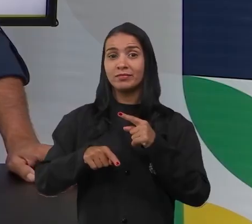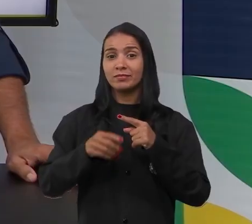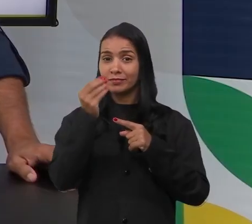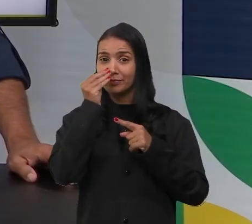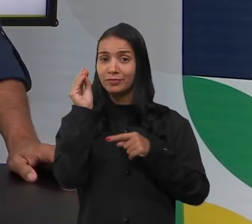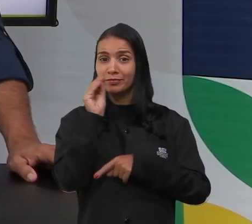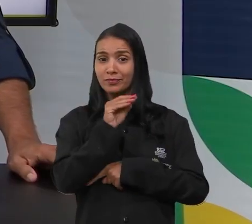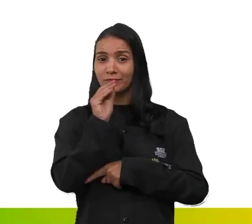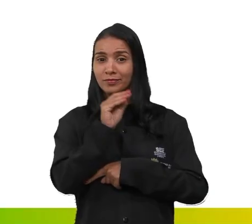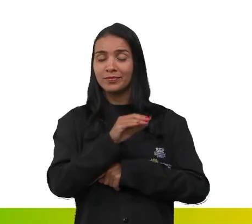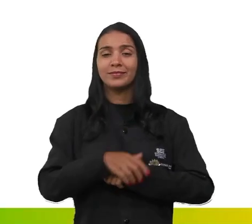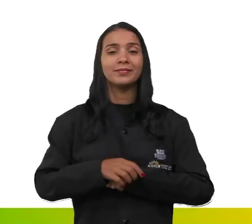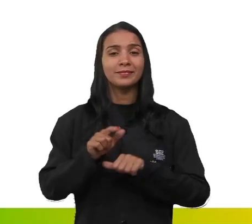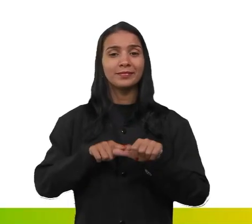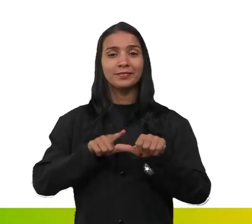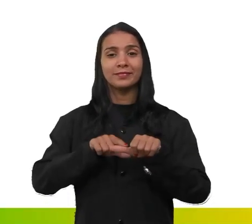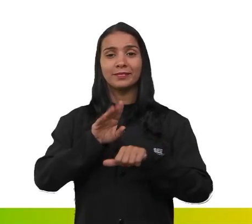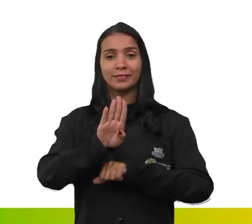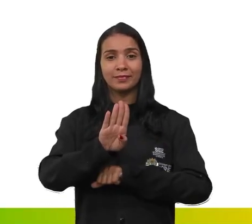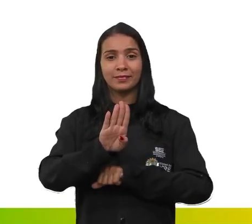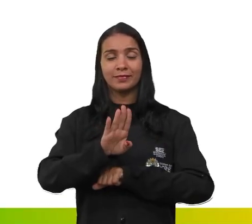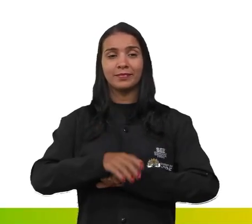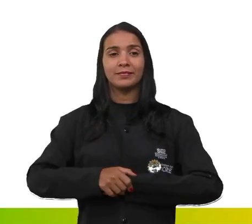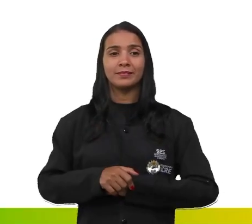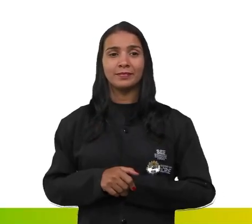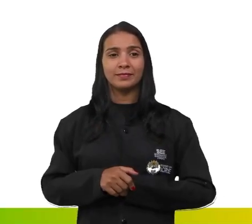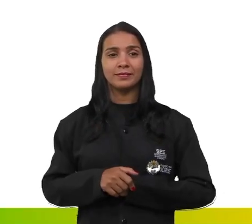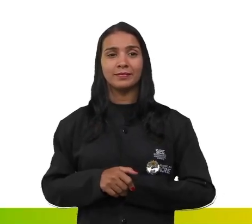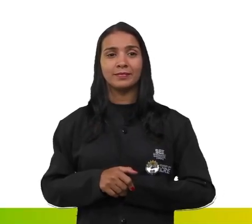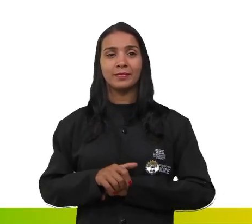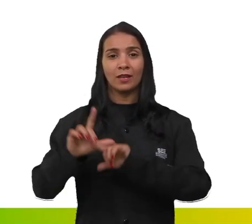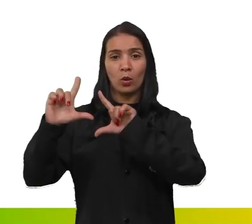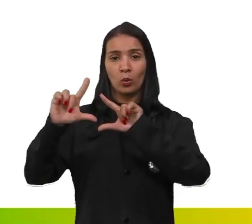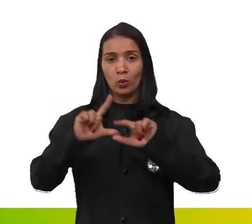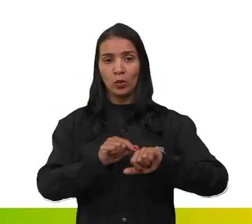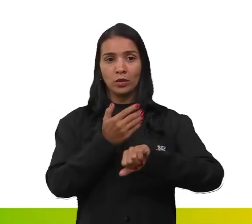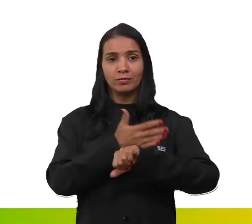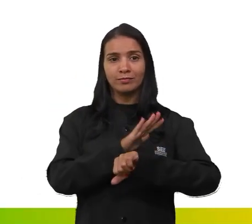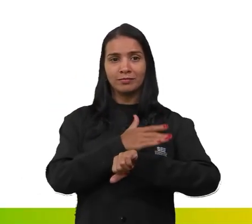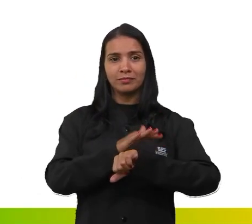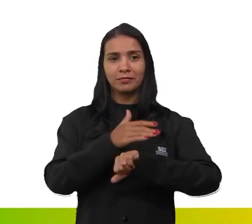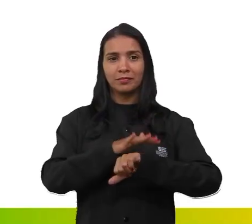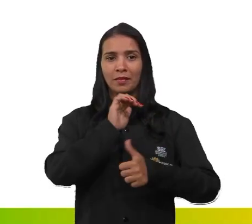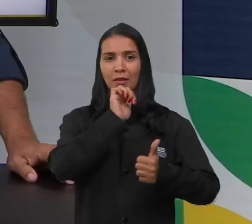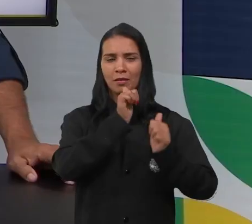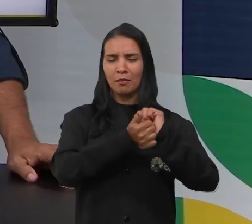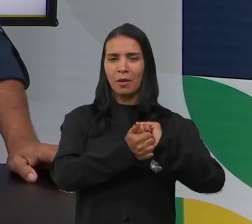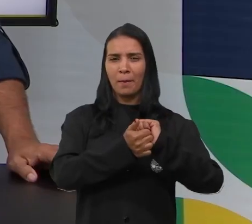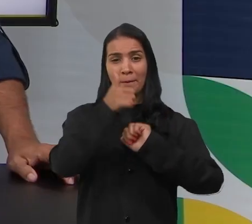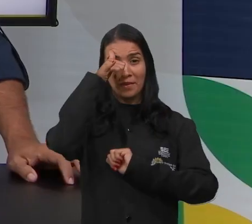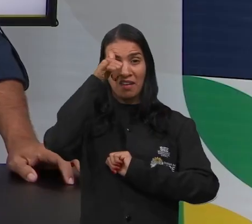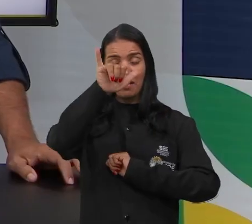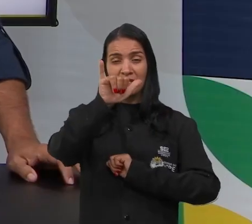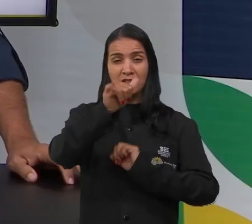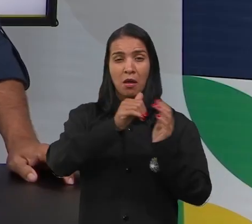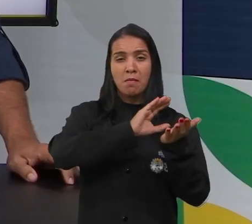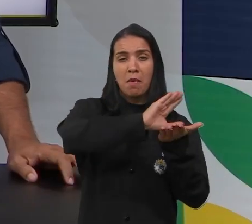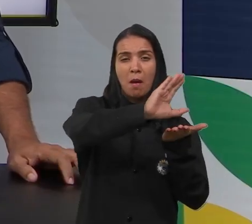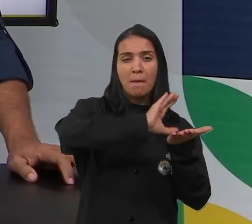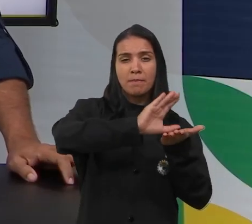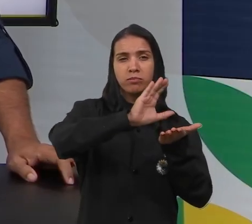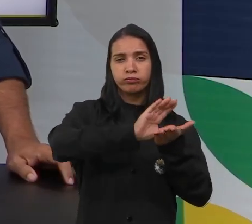Ignora. Alternativa B, reduzindo a prática esportiva para evitar gastos públicos. Não vamos praticar, não